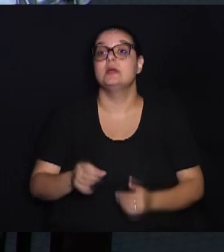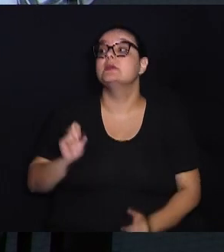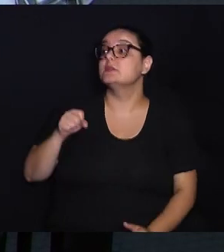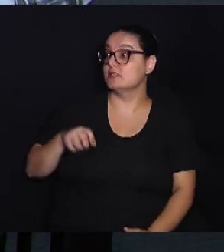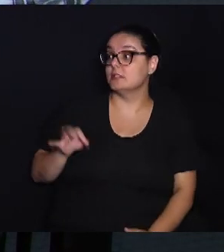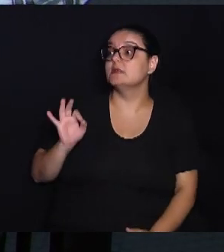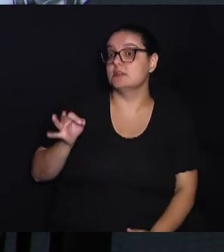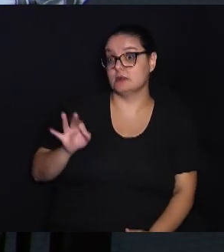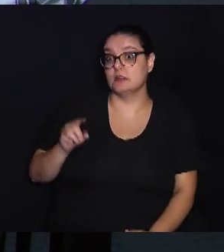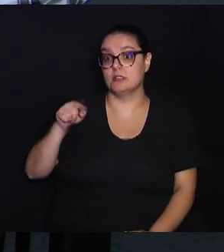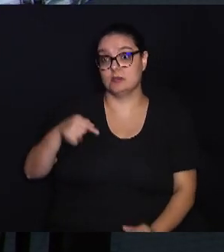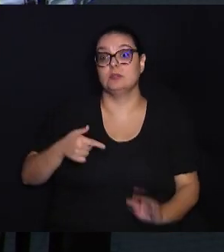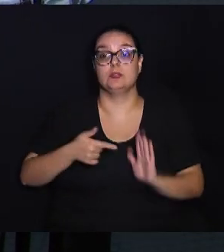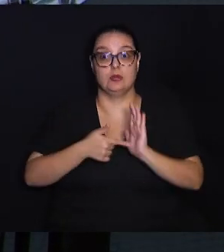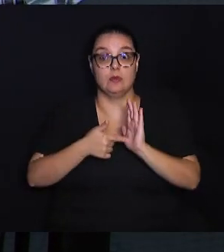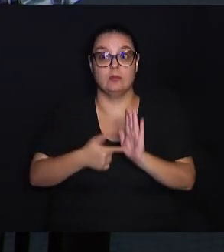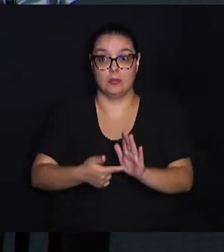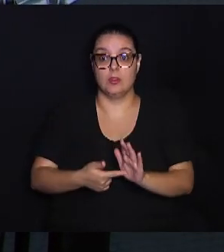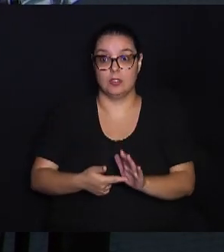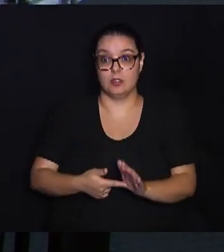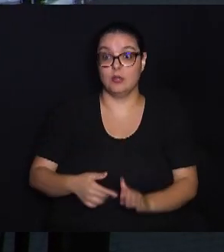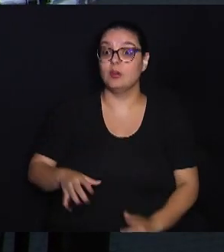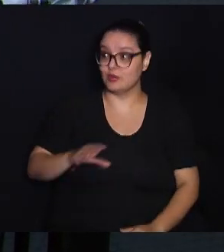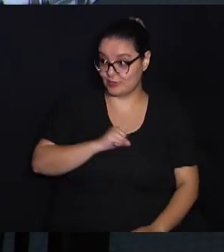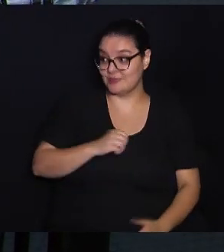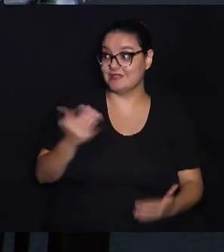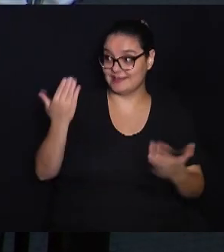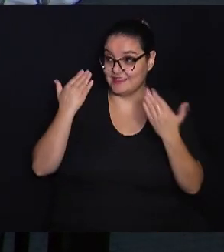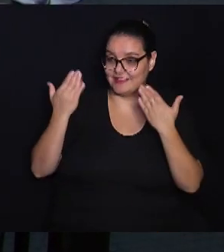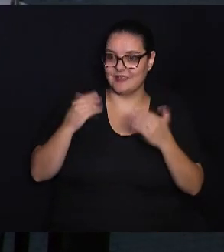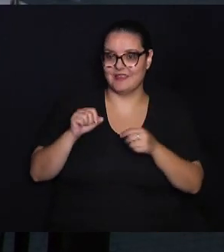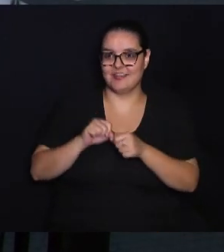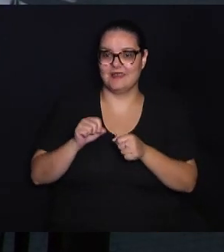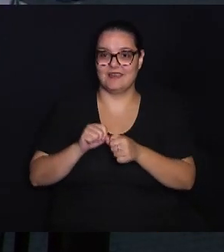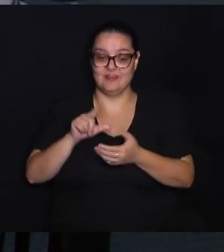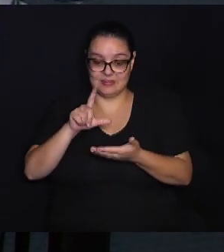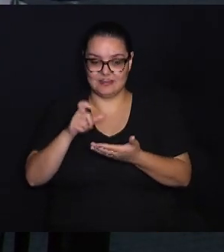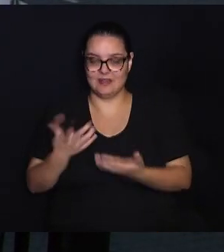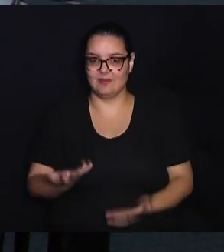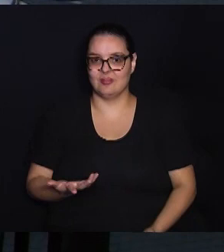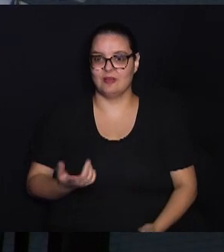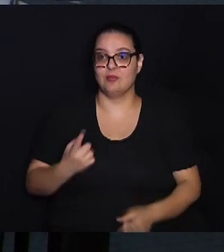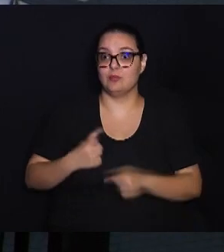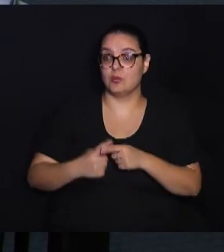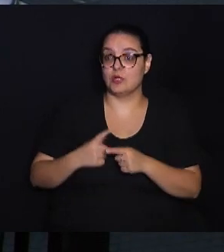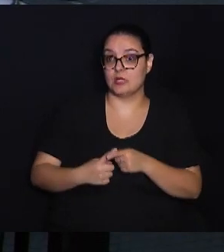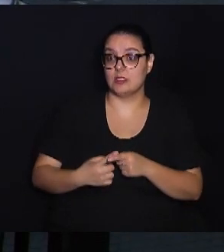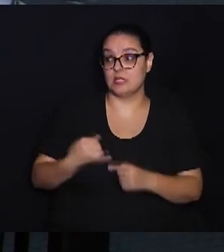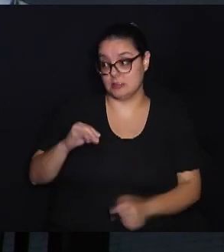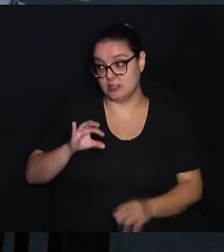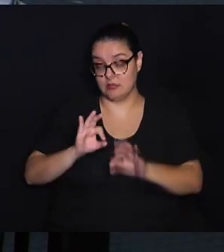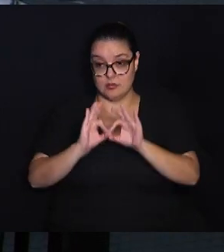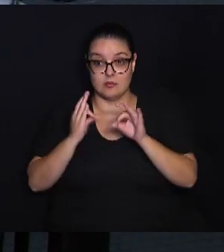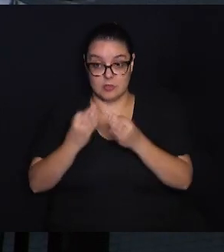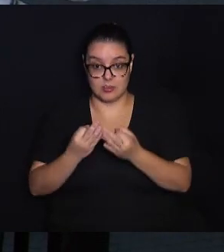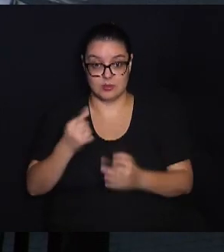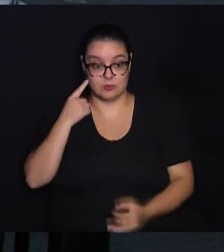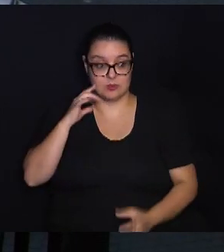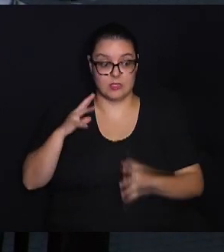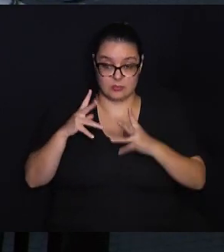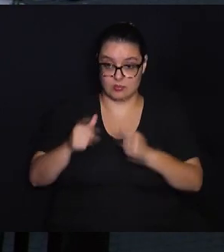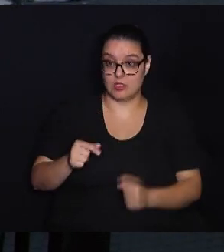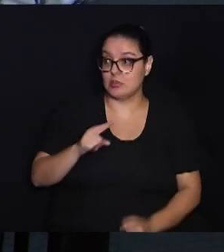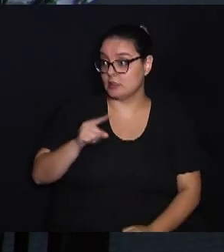dúvida nenhuma, inclusive isso mostra, né? Eu gostei bastante dessa analogia que você fez, dessa fotografia, porque se a família, de